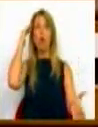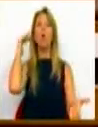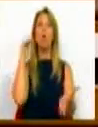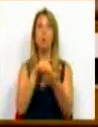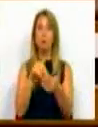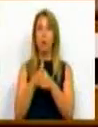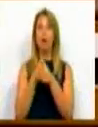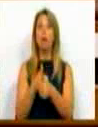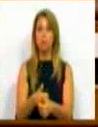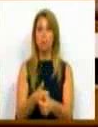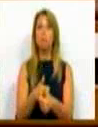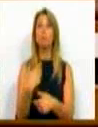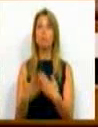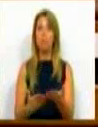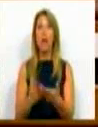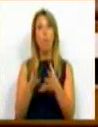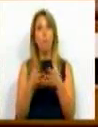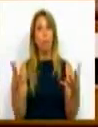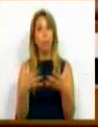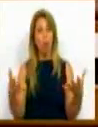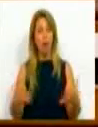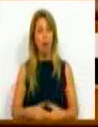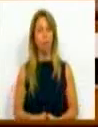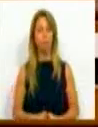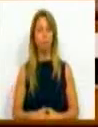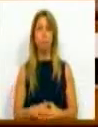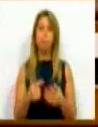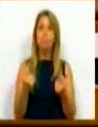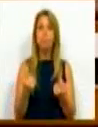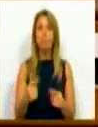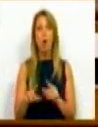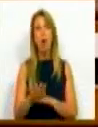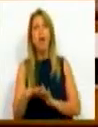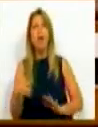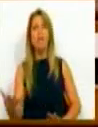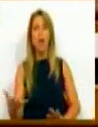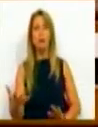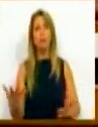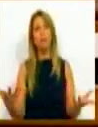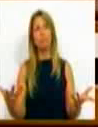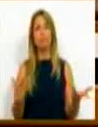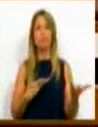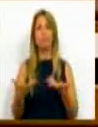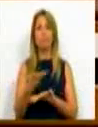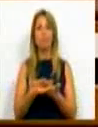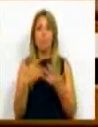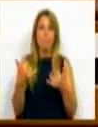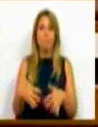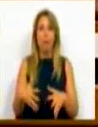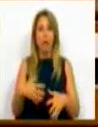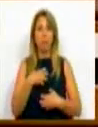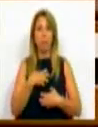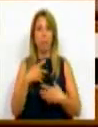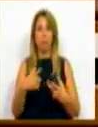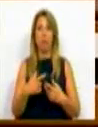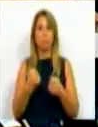prosseguir é o da maioria. Só a direita que se dá mal com a democracia não aceita a